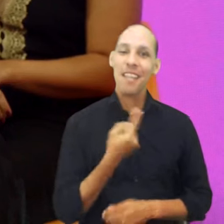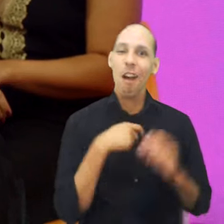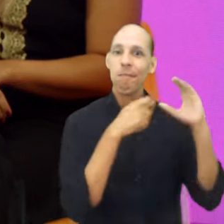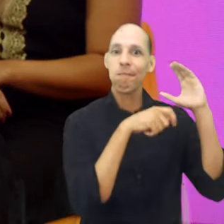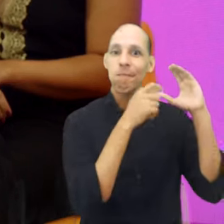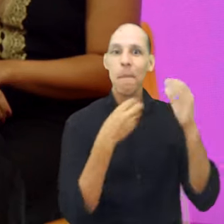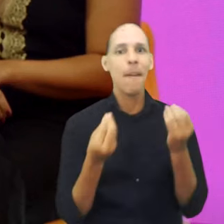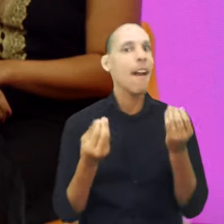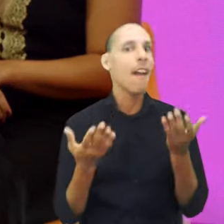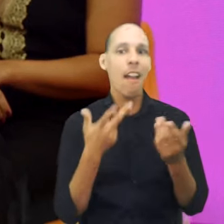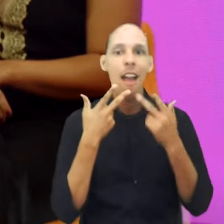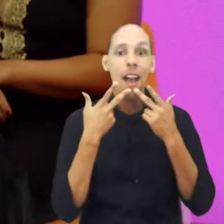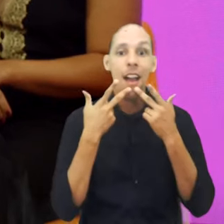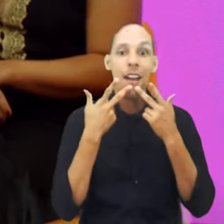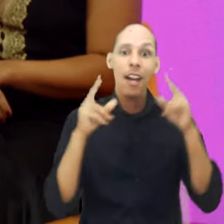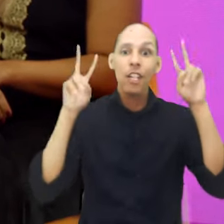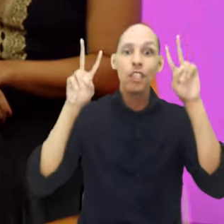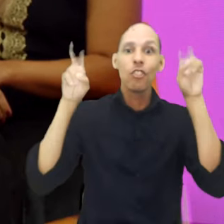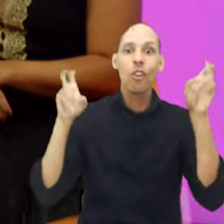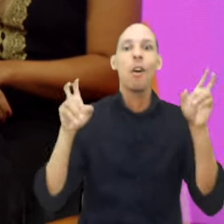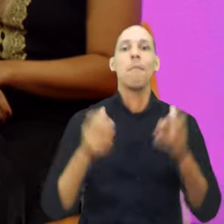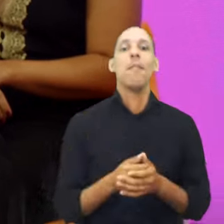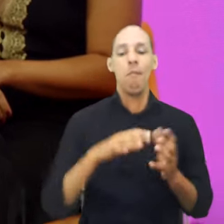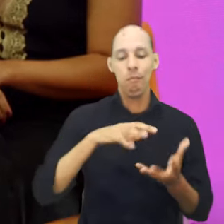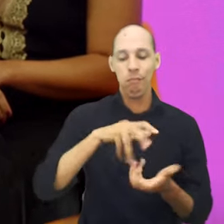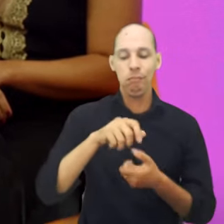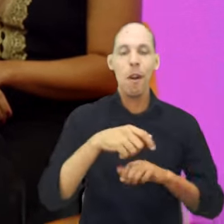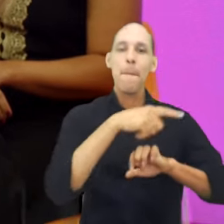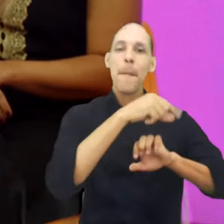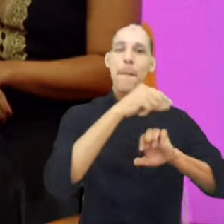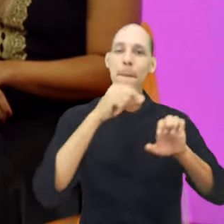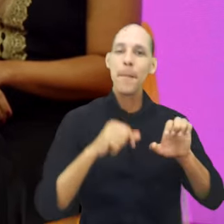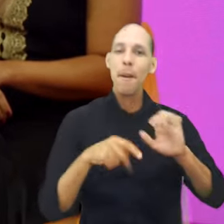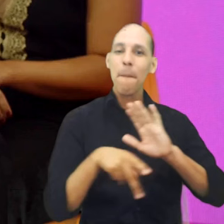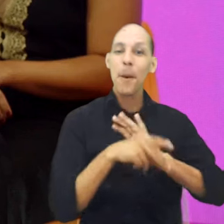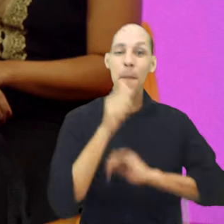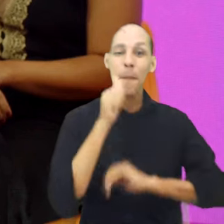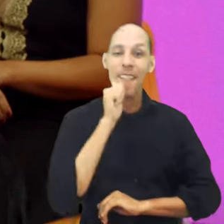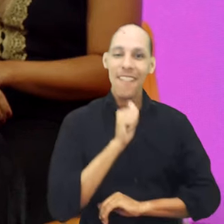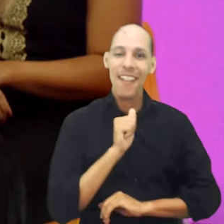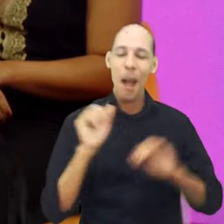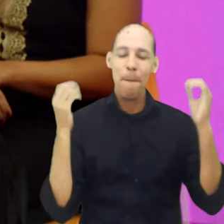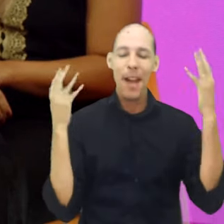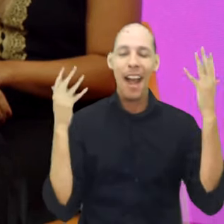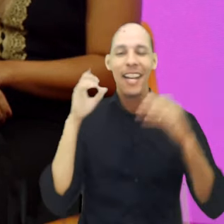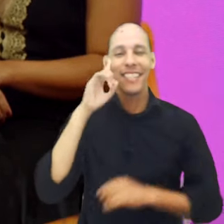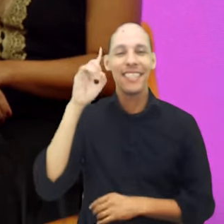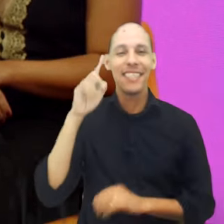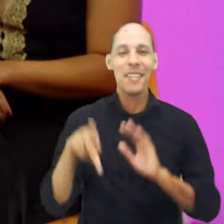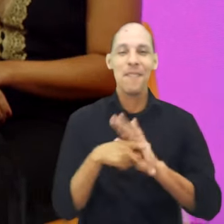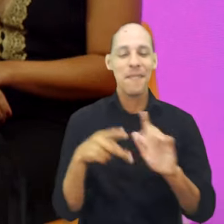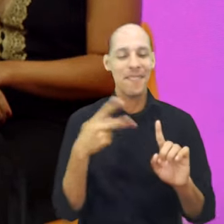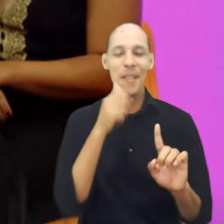essa gravação para falar o quê? Sobre o mundo do empreendedorismo feminino em comemoração ao Dia da Mulher. E para